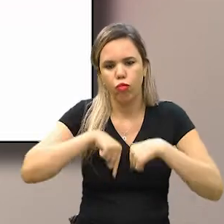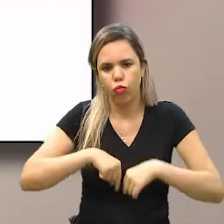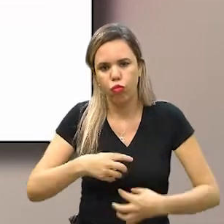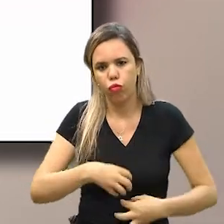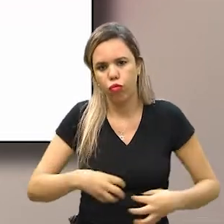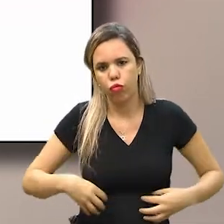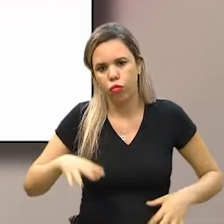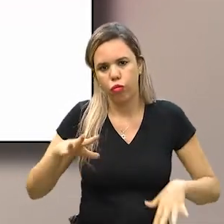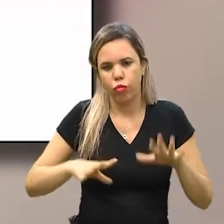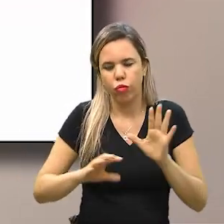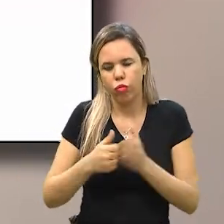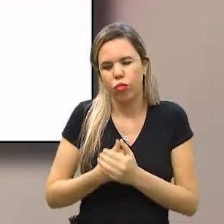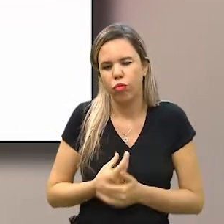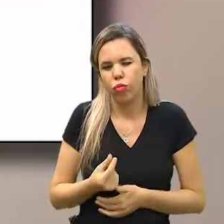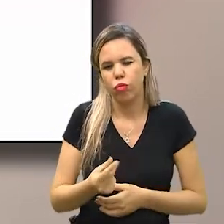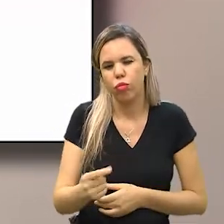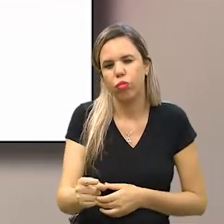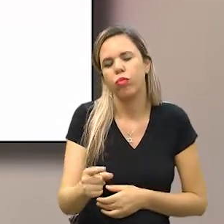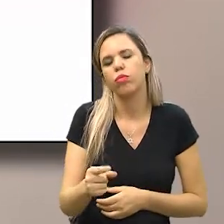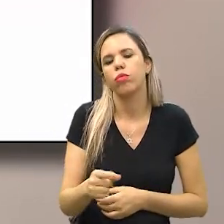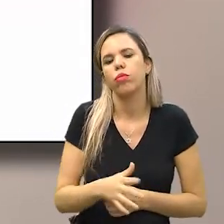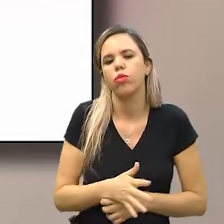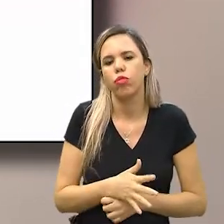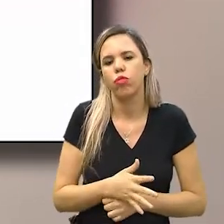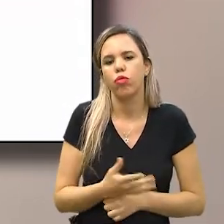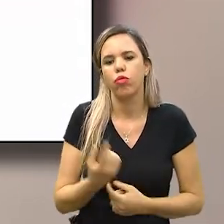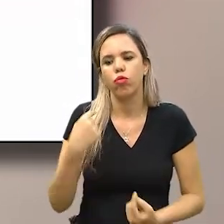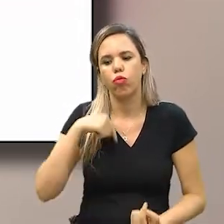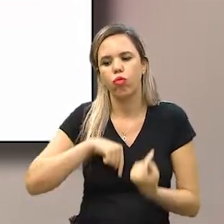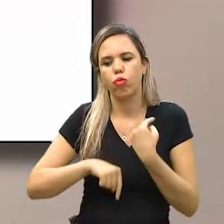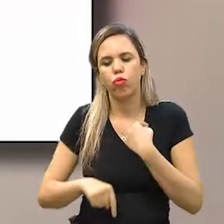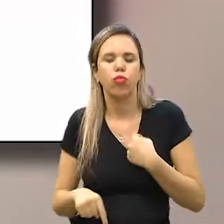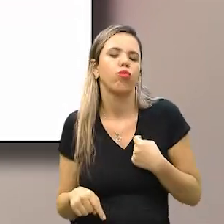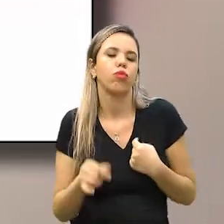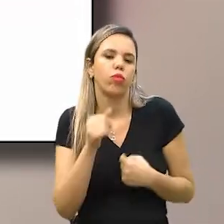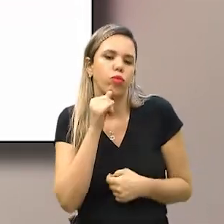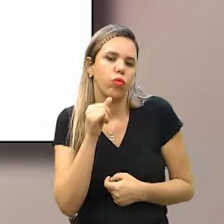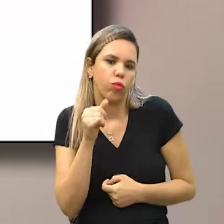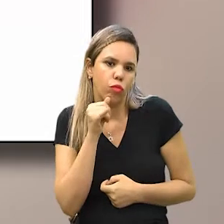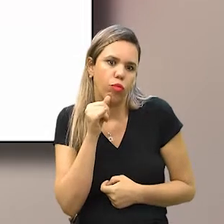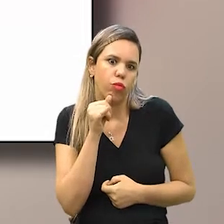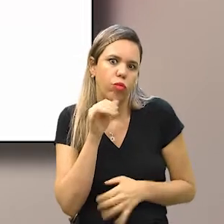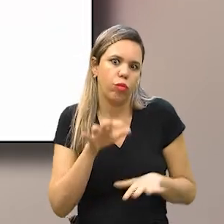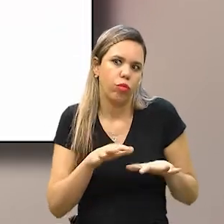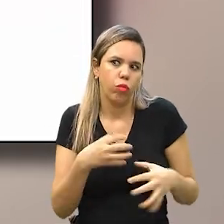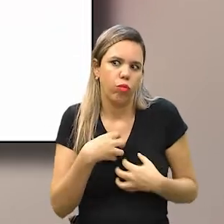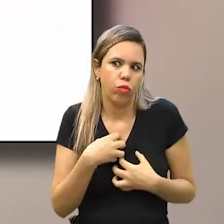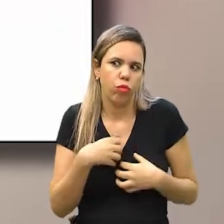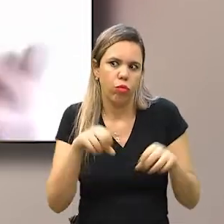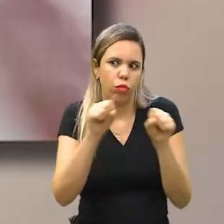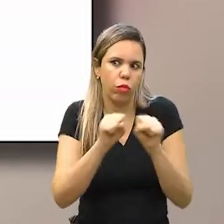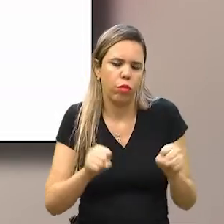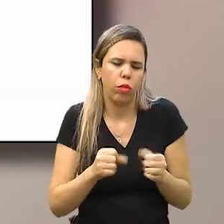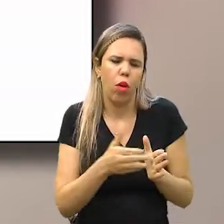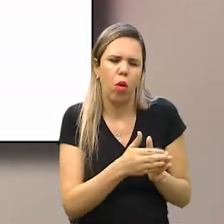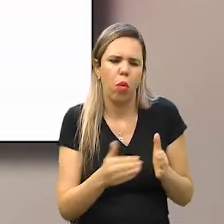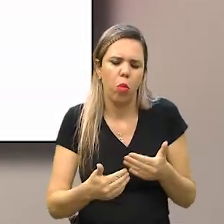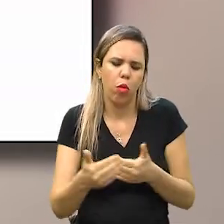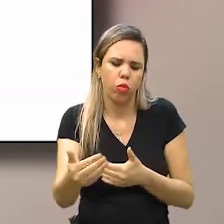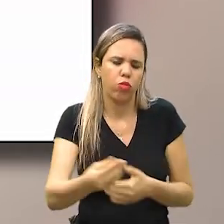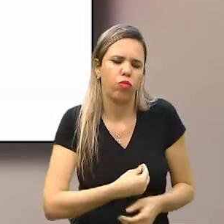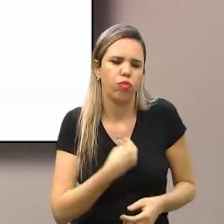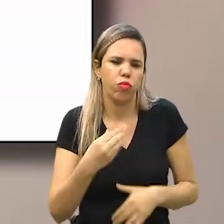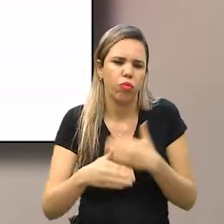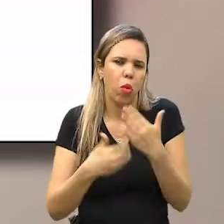organismo. Geralmente ele fica dormente nas terminações nervosas. E aí, por algum motivo ao longo da